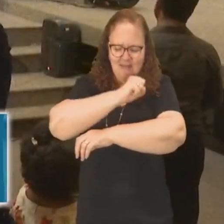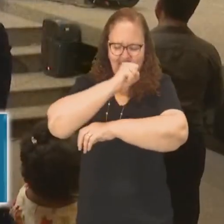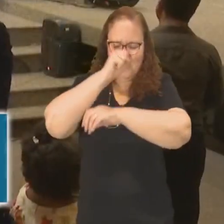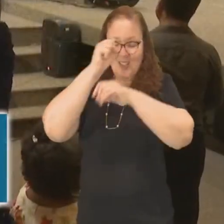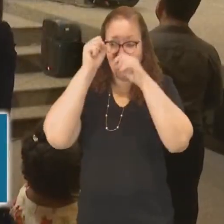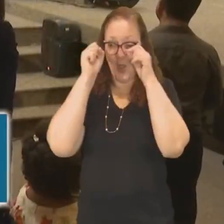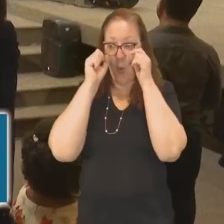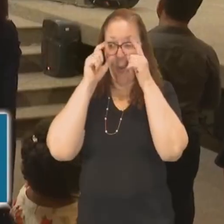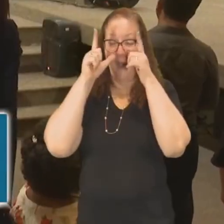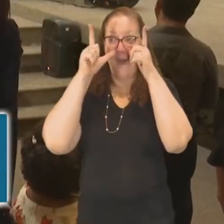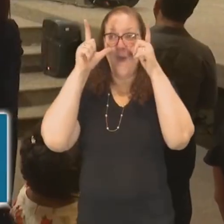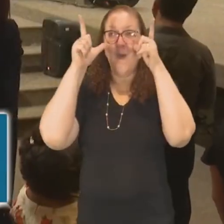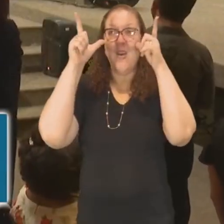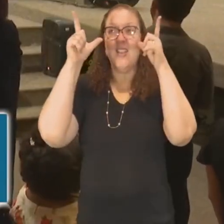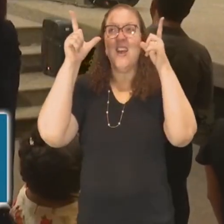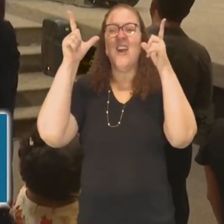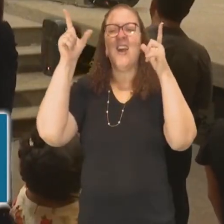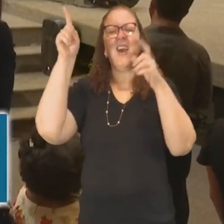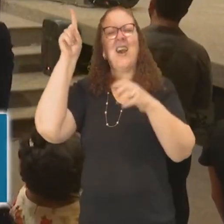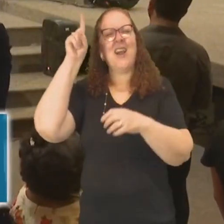respirar, cada vez que eu